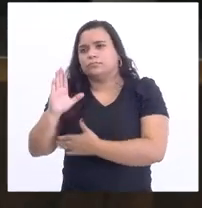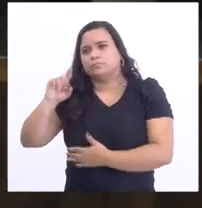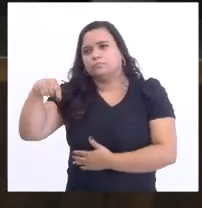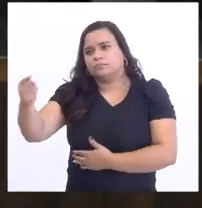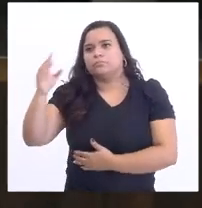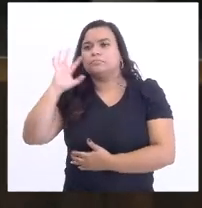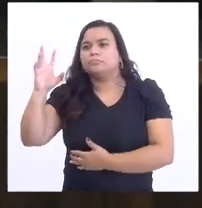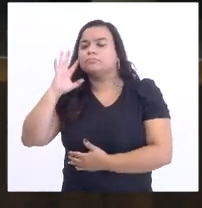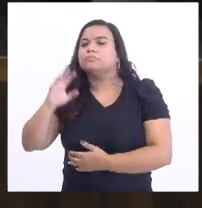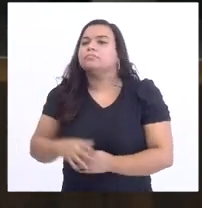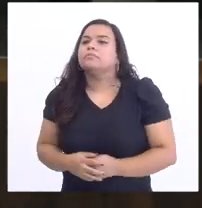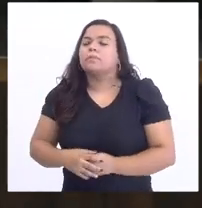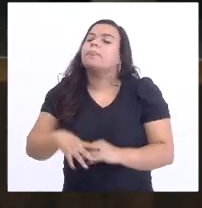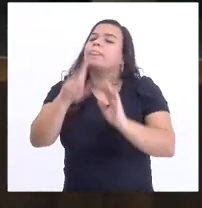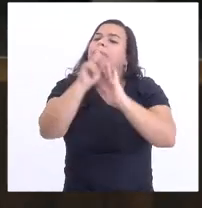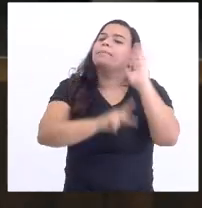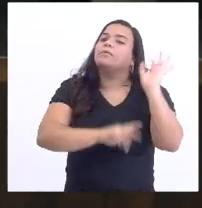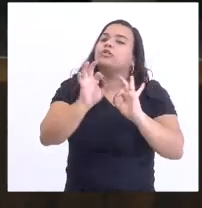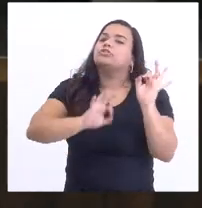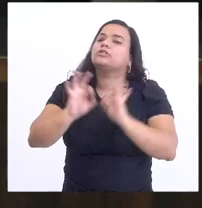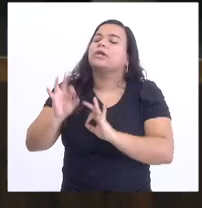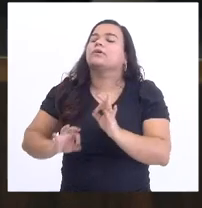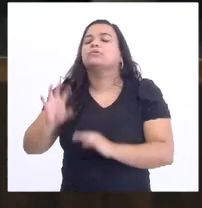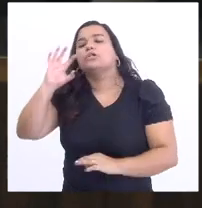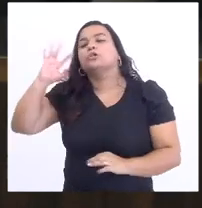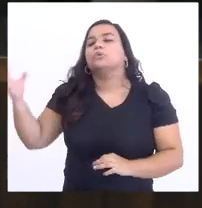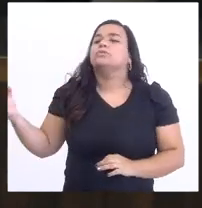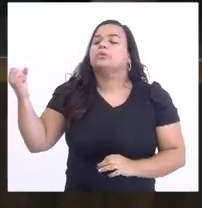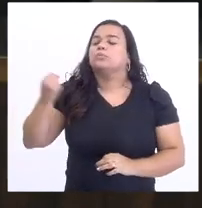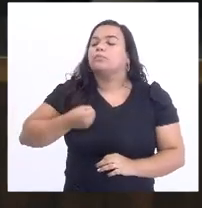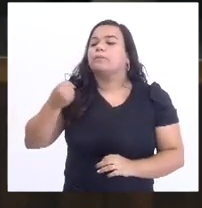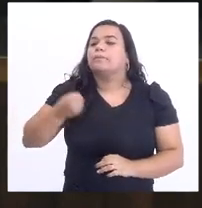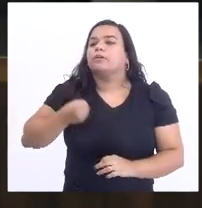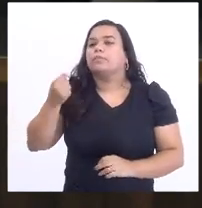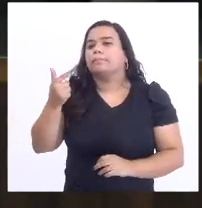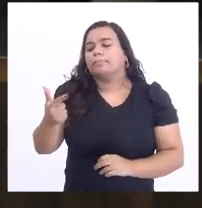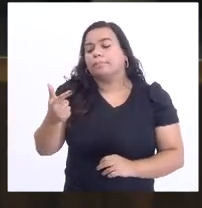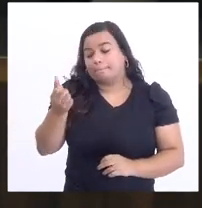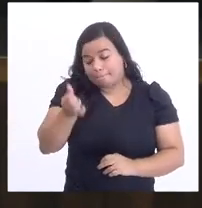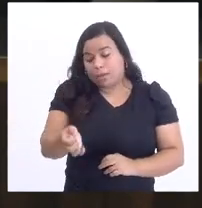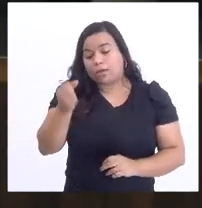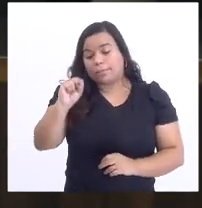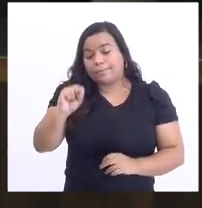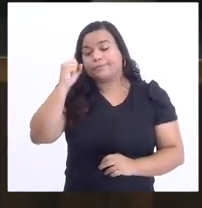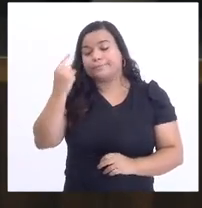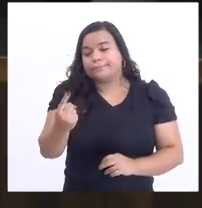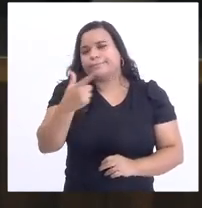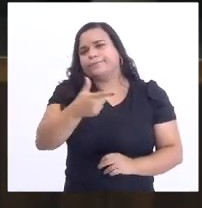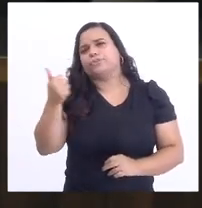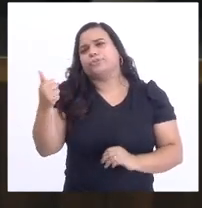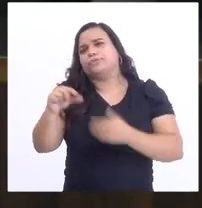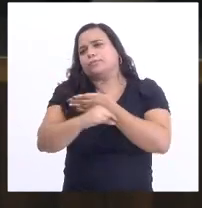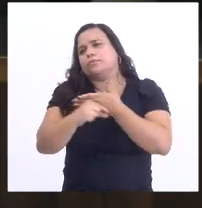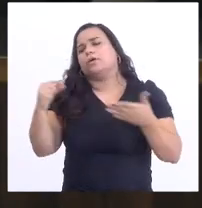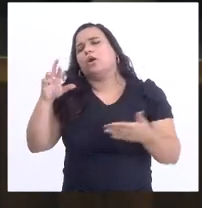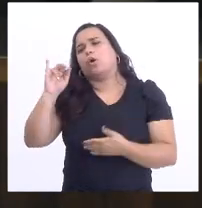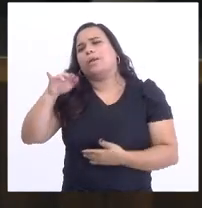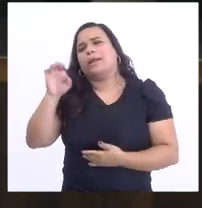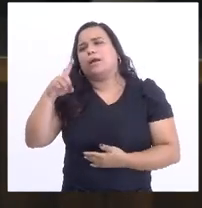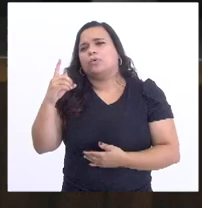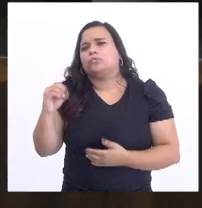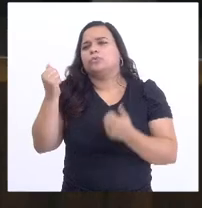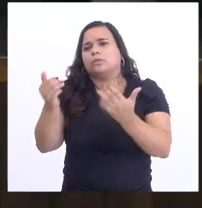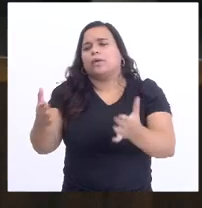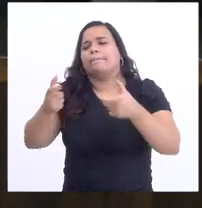Projeto... de lei, projeto de resolução número 681 de 21, de autoria do deputado Ronaldo Anquieta, que concede medalha